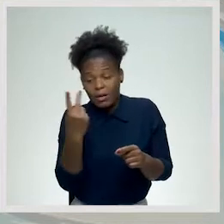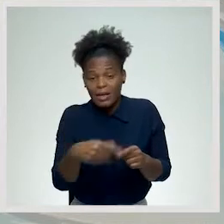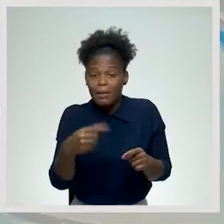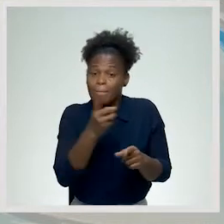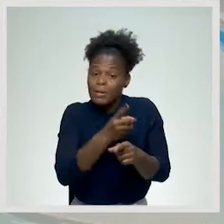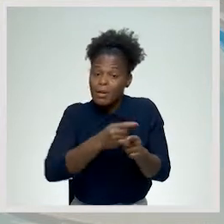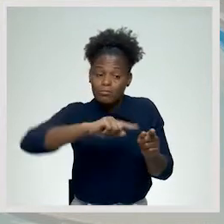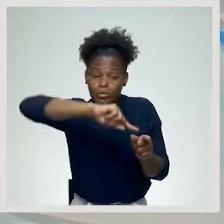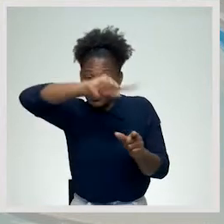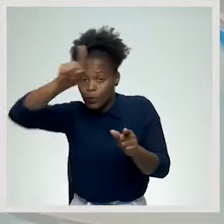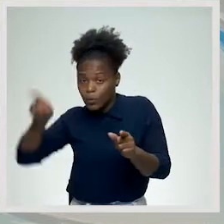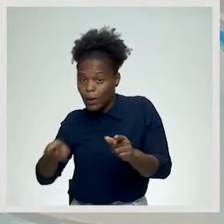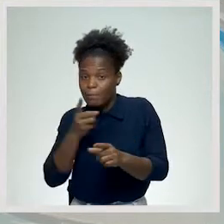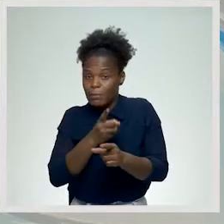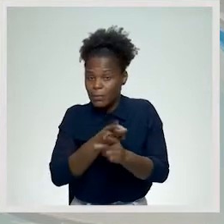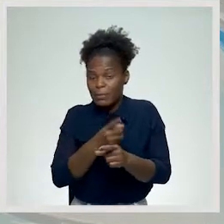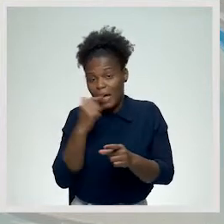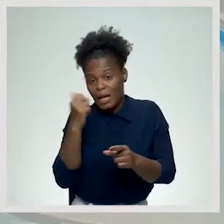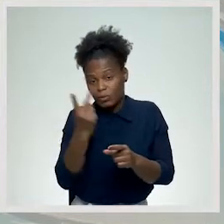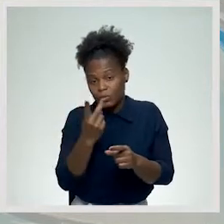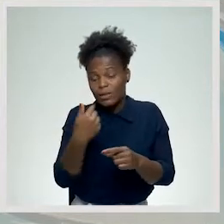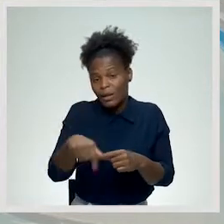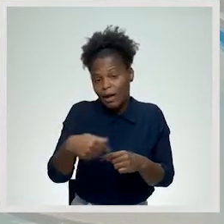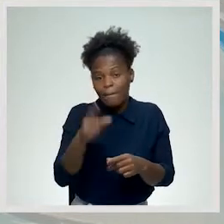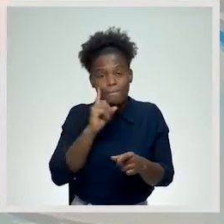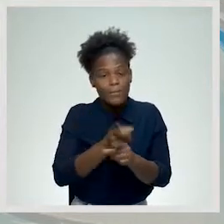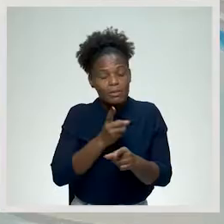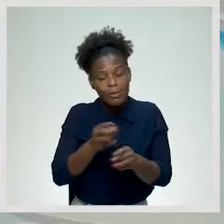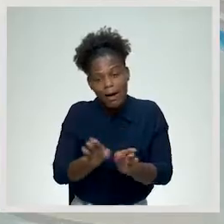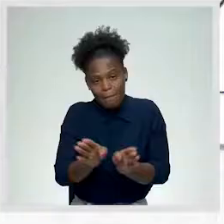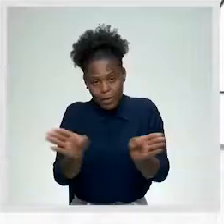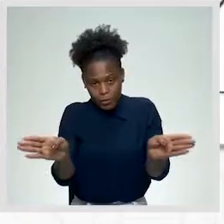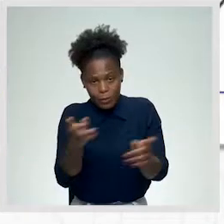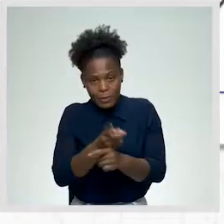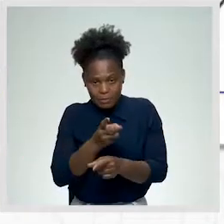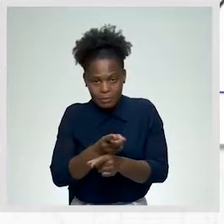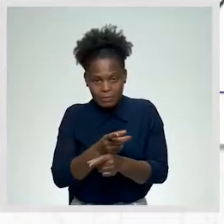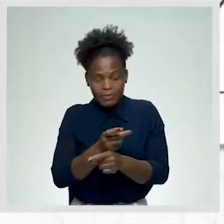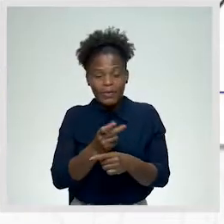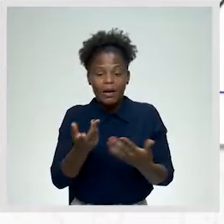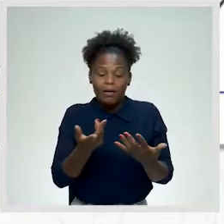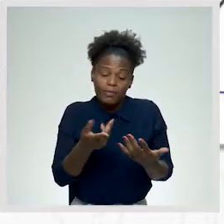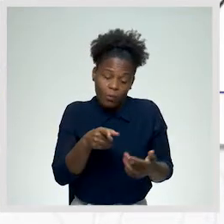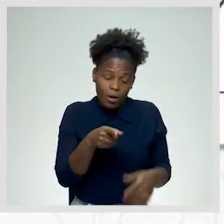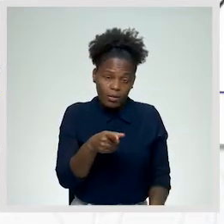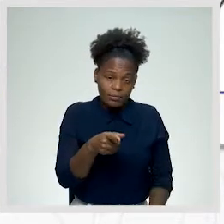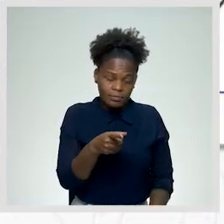arco correspondente, logo teriam ou terão a mesma amplitude. Vamos ver. Neste